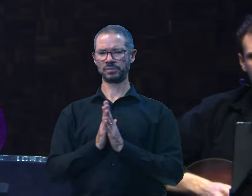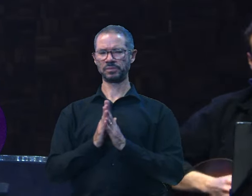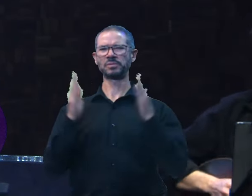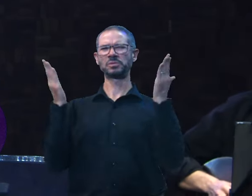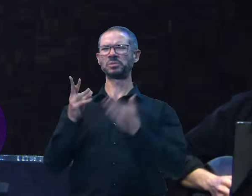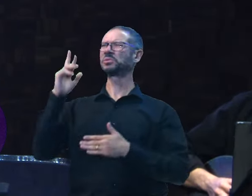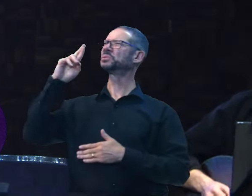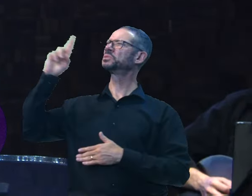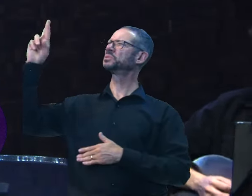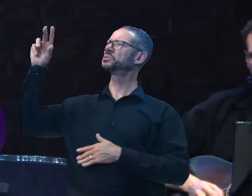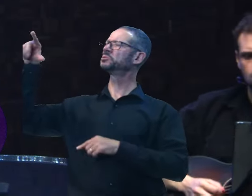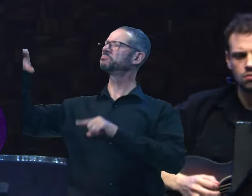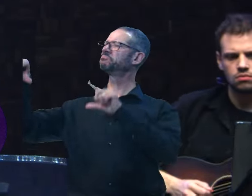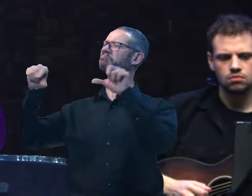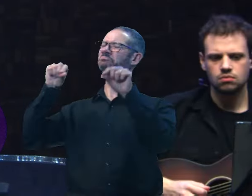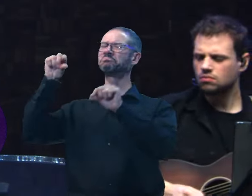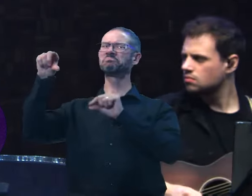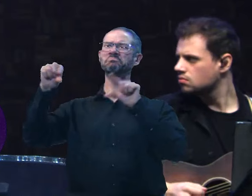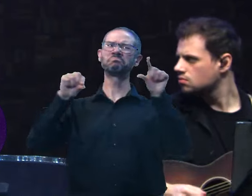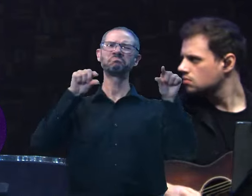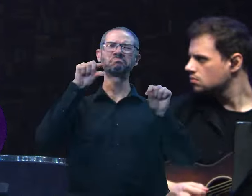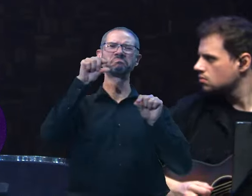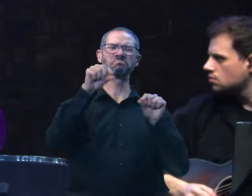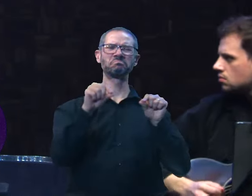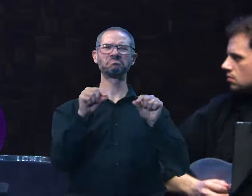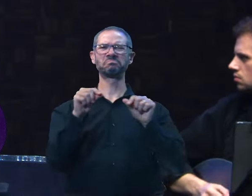Hoje o Senhor nos chama